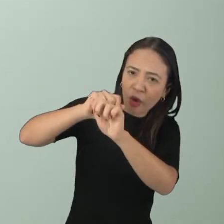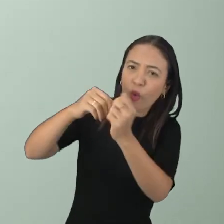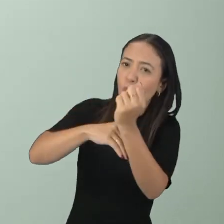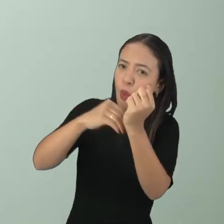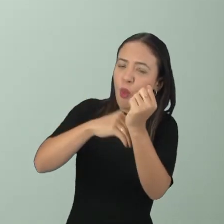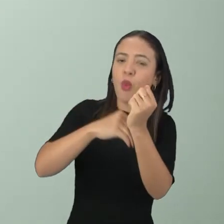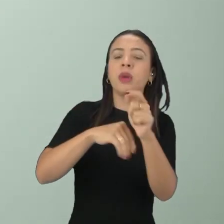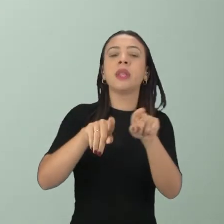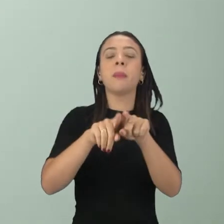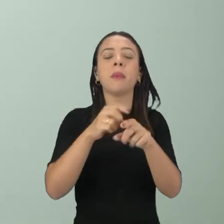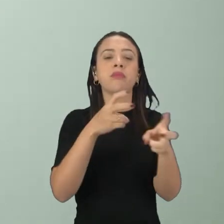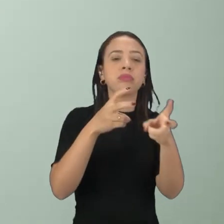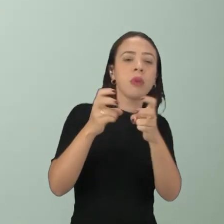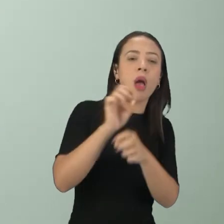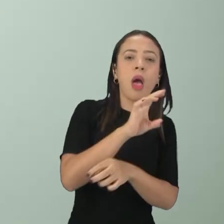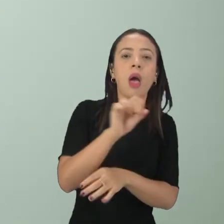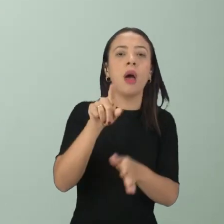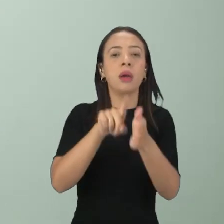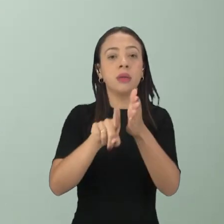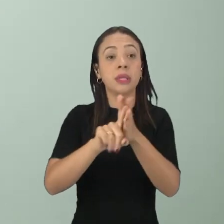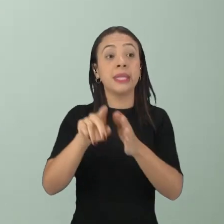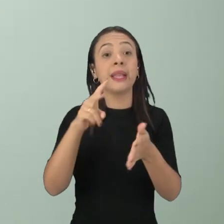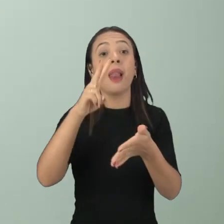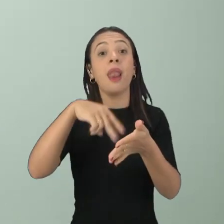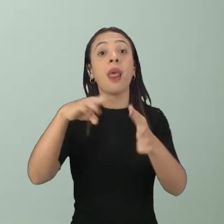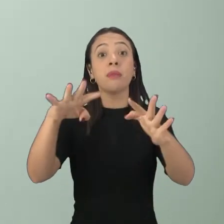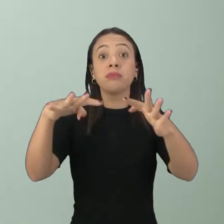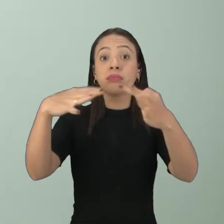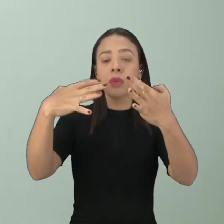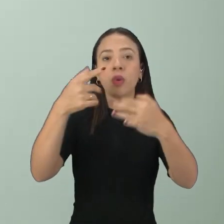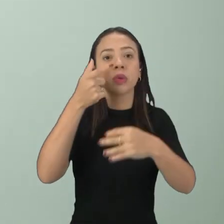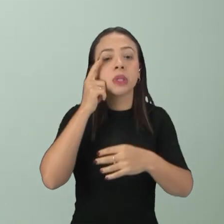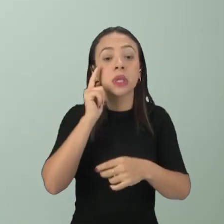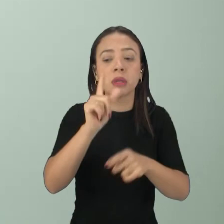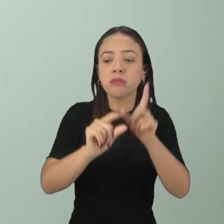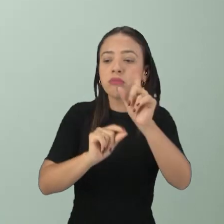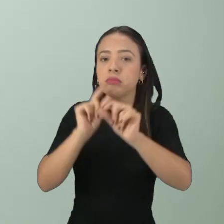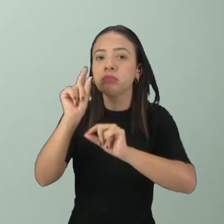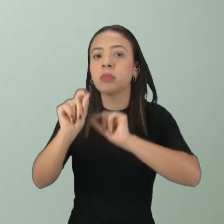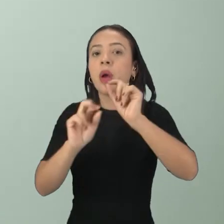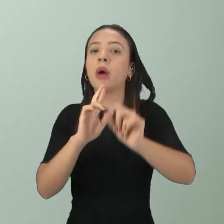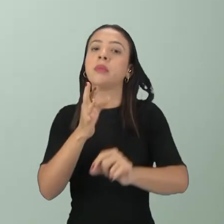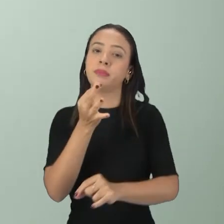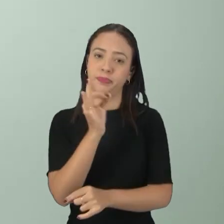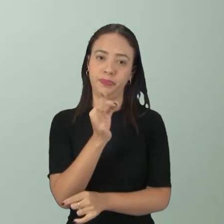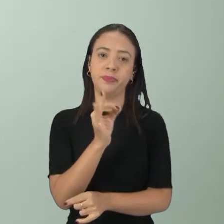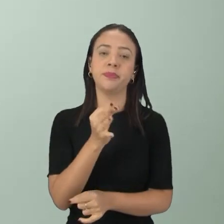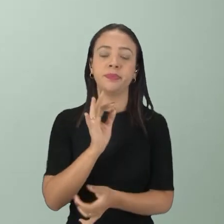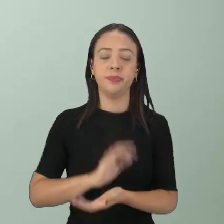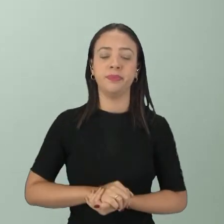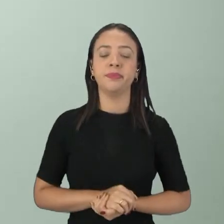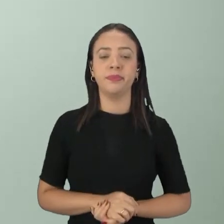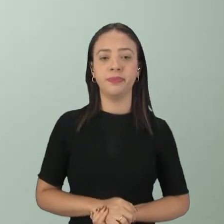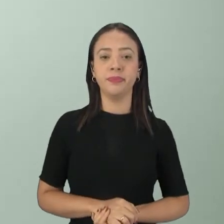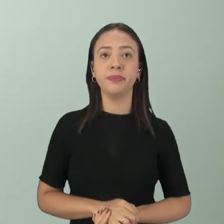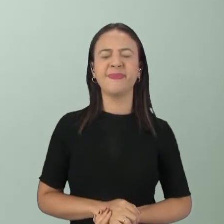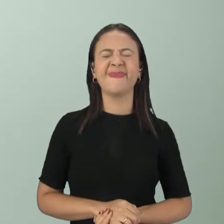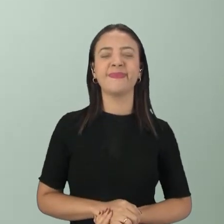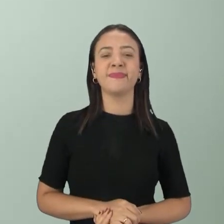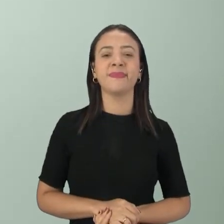alternativa e ler com muita atenção para que você possa escolher as respostas